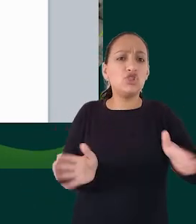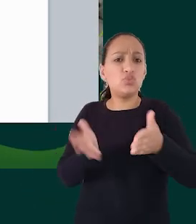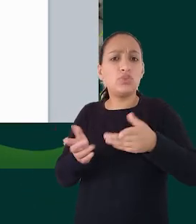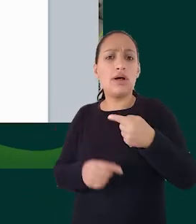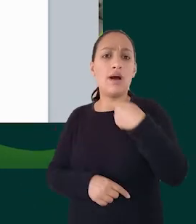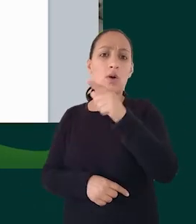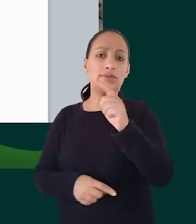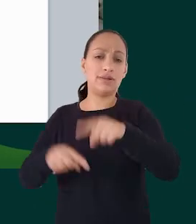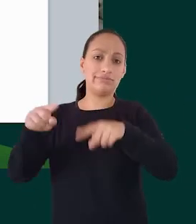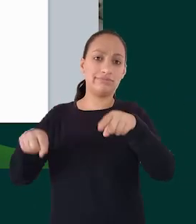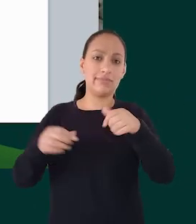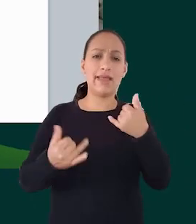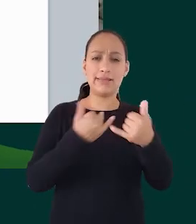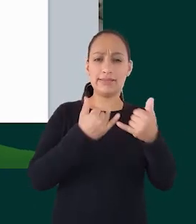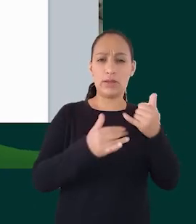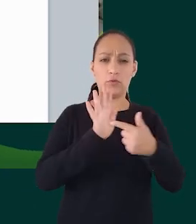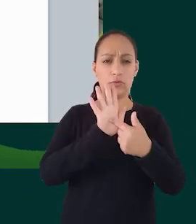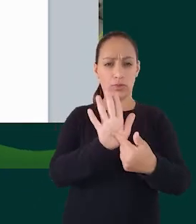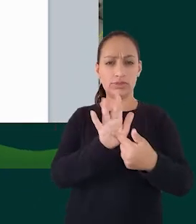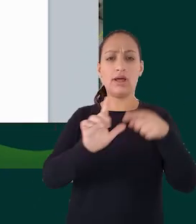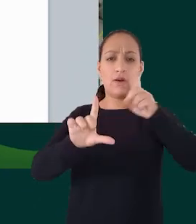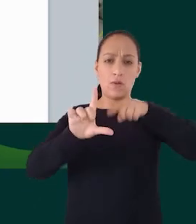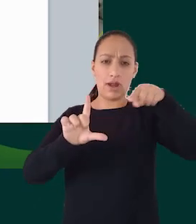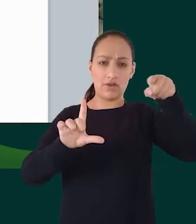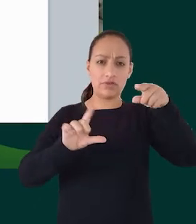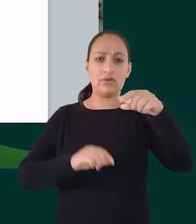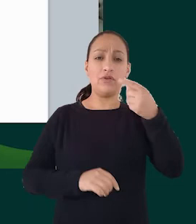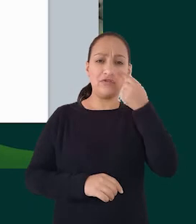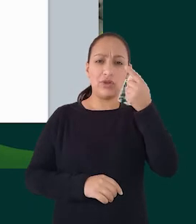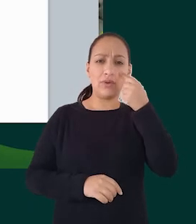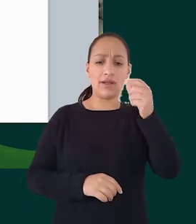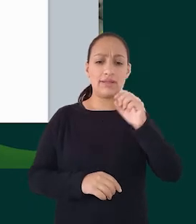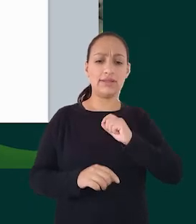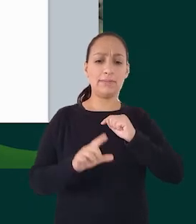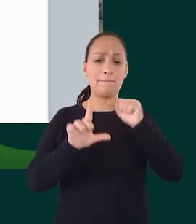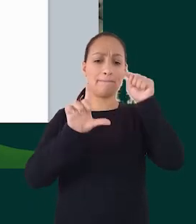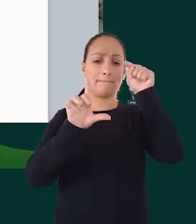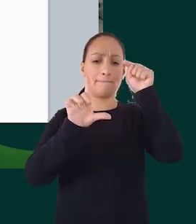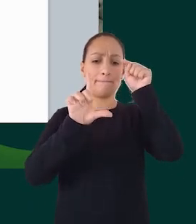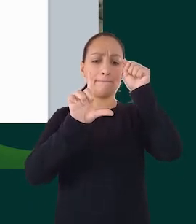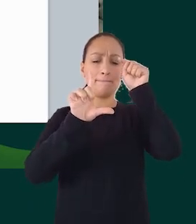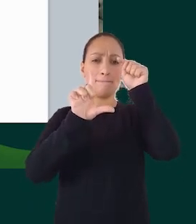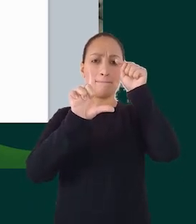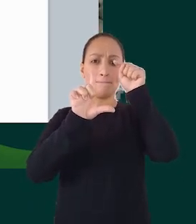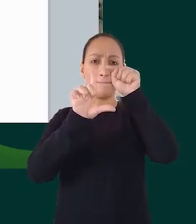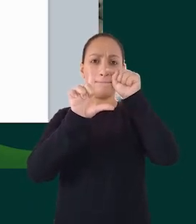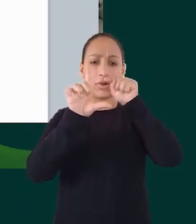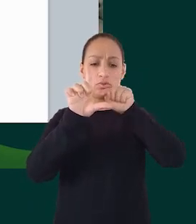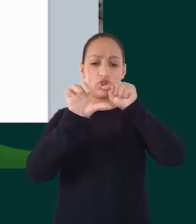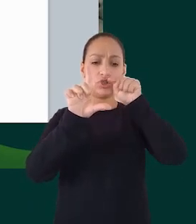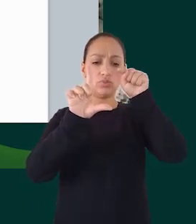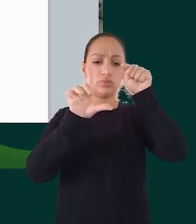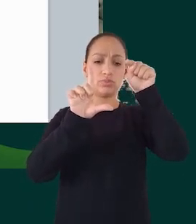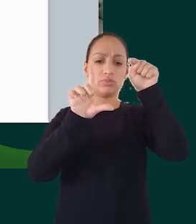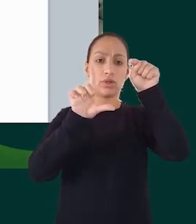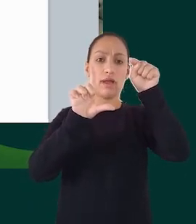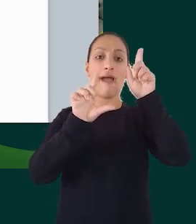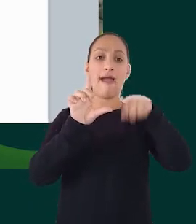aqui, ó. Esse gráfico aqui tem cada pontinho desse aqui, ó, é um país.